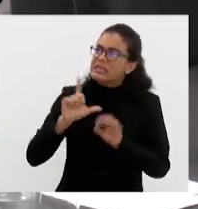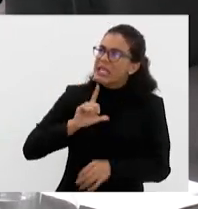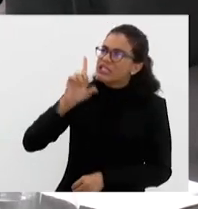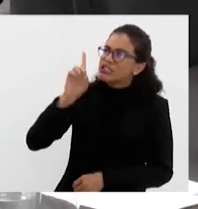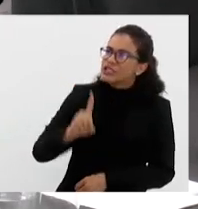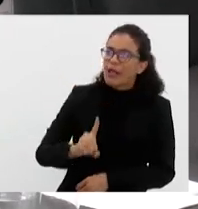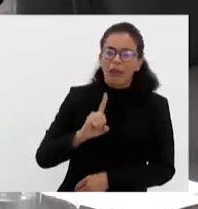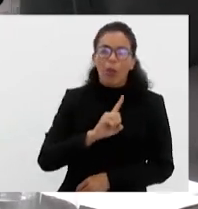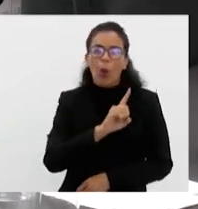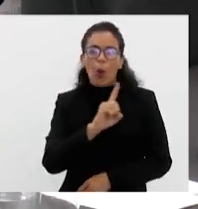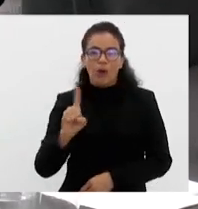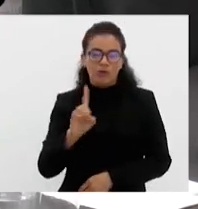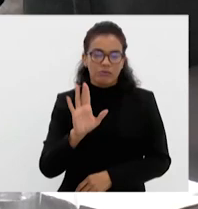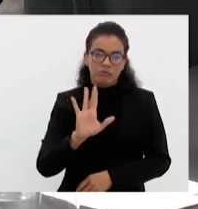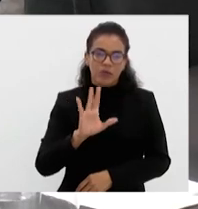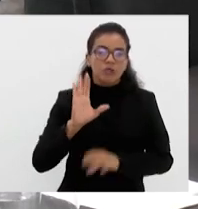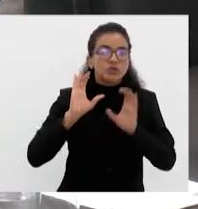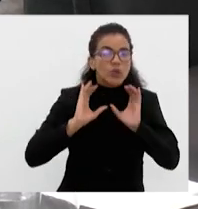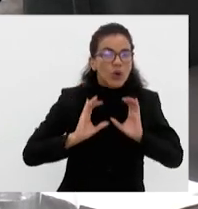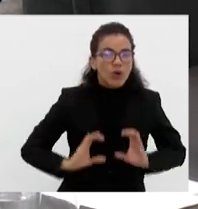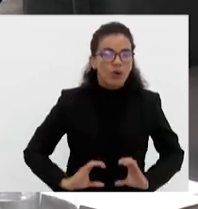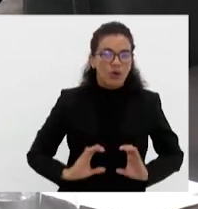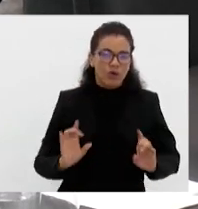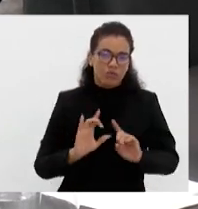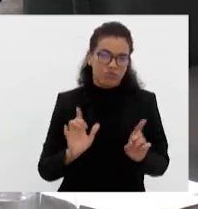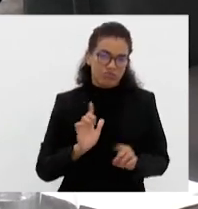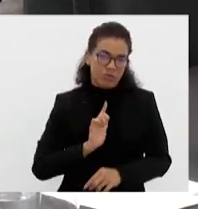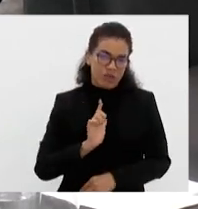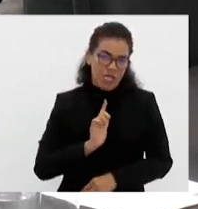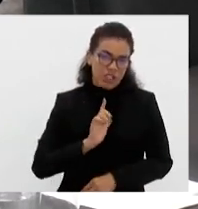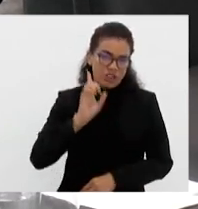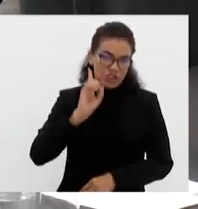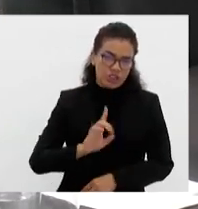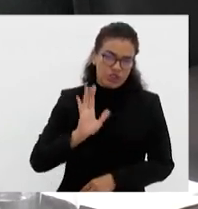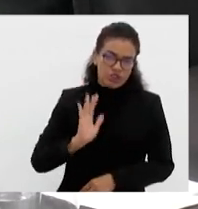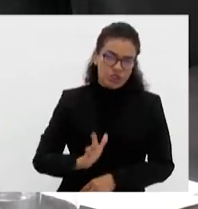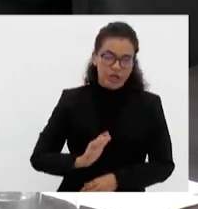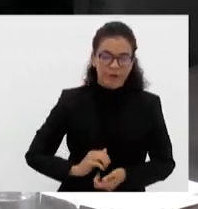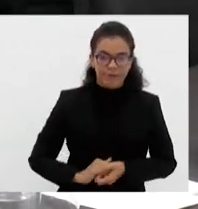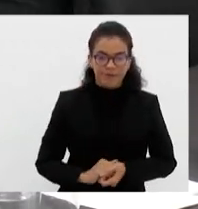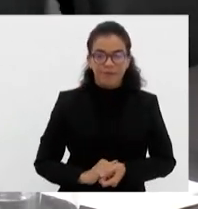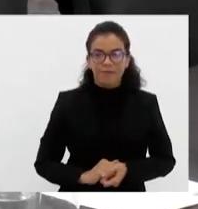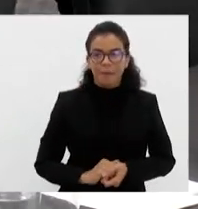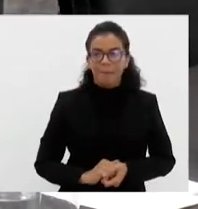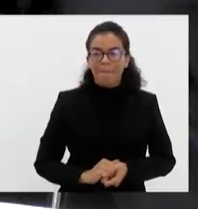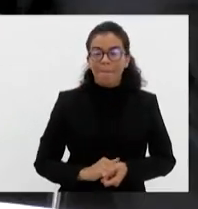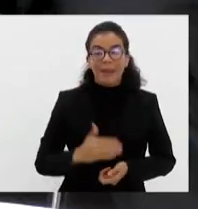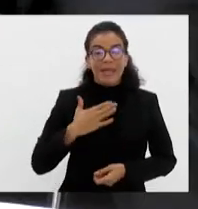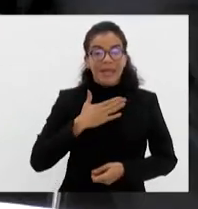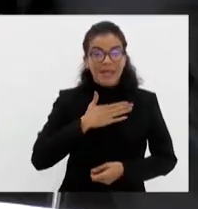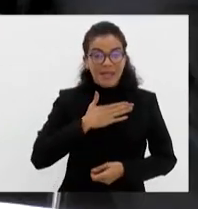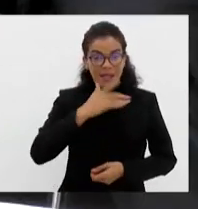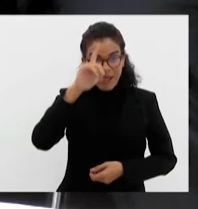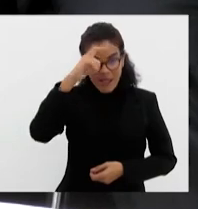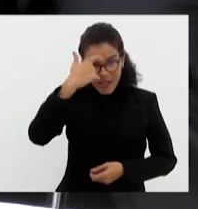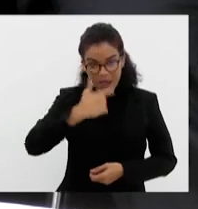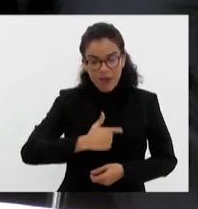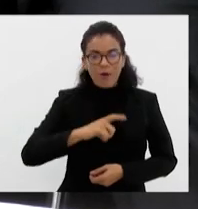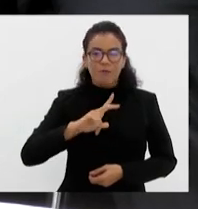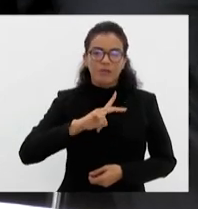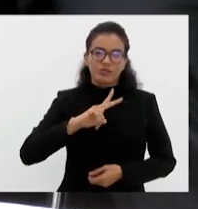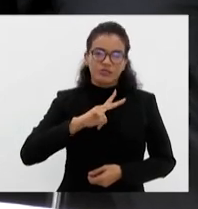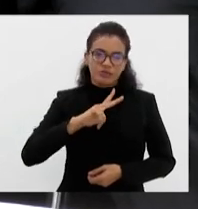não perde, mas é só conduta de quem já é detentor do porte. Presidente, olha só. Eu, particularmente,